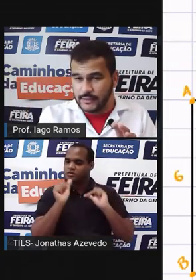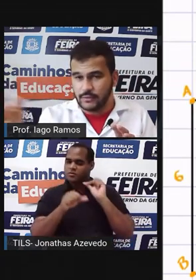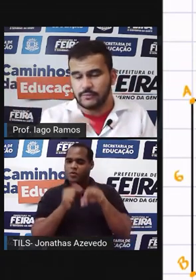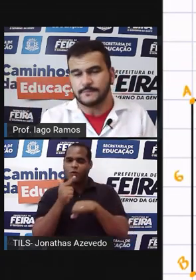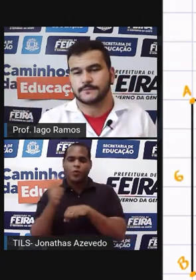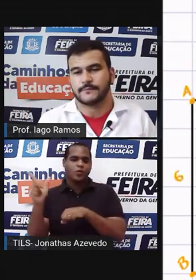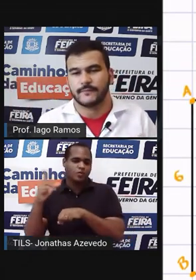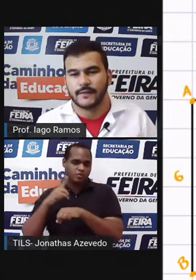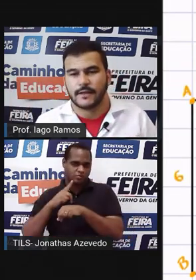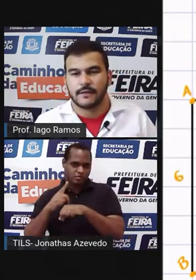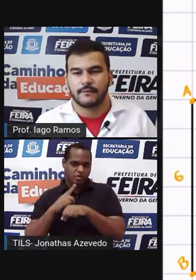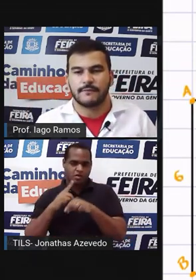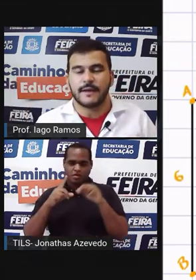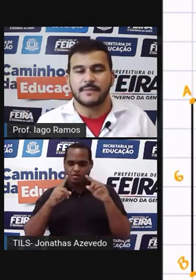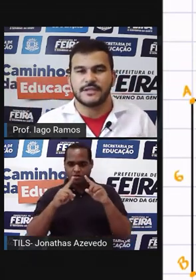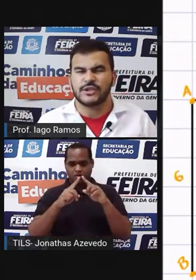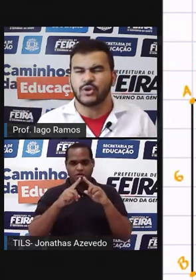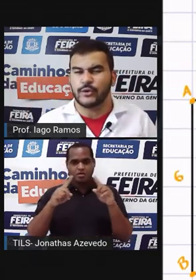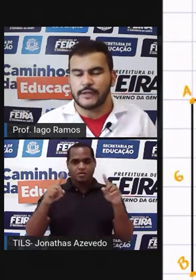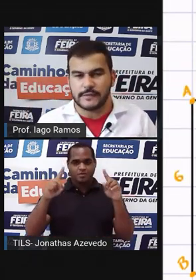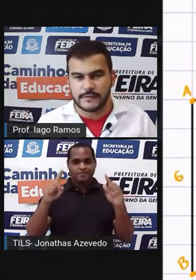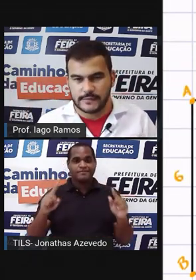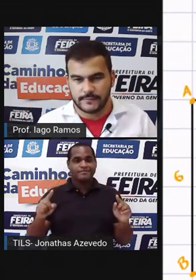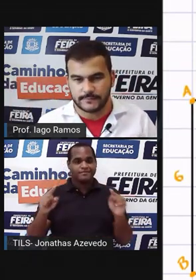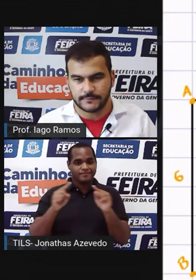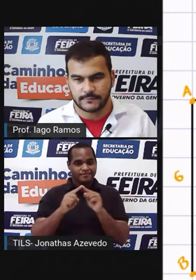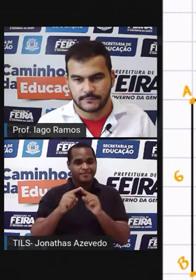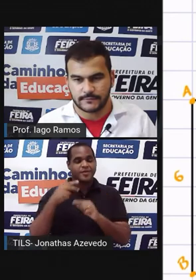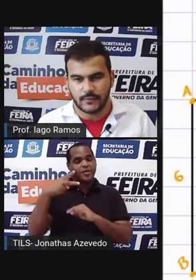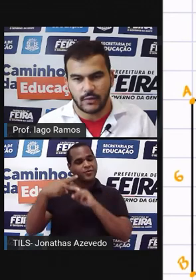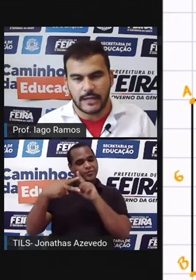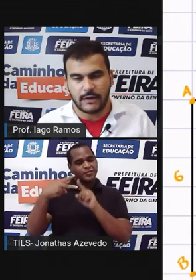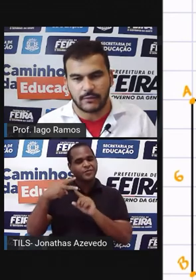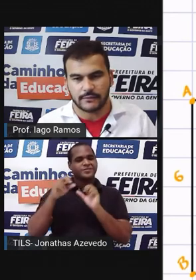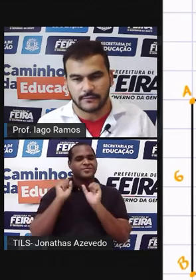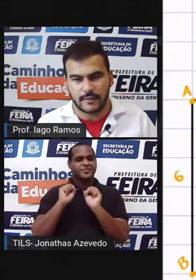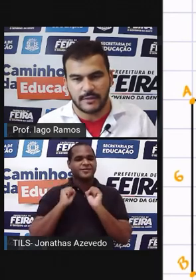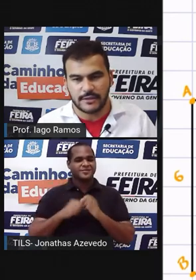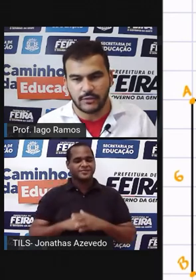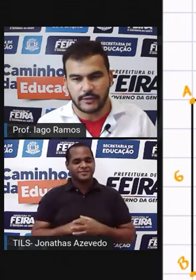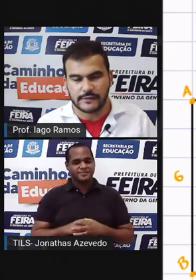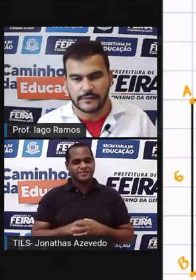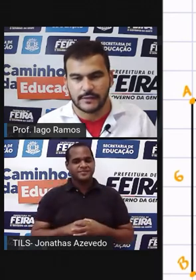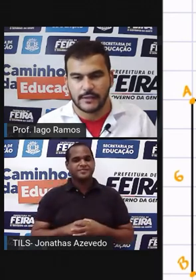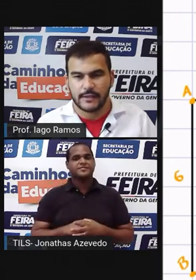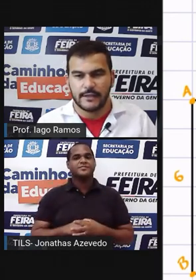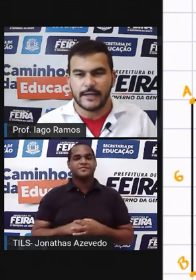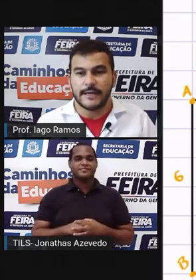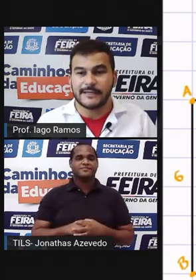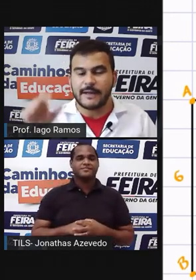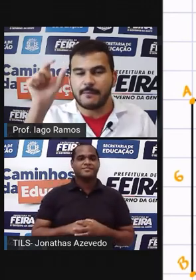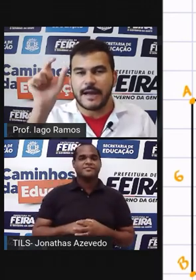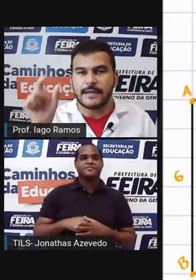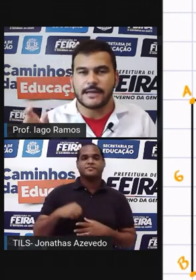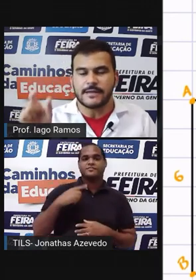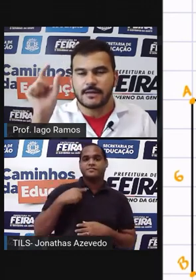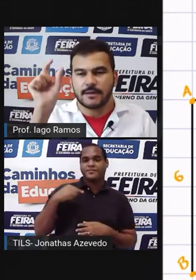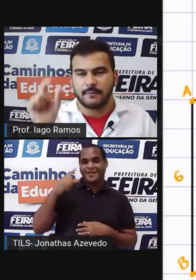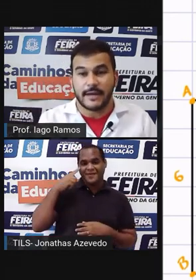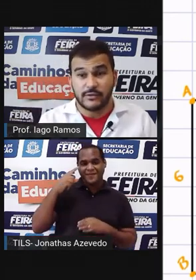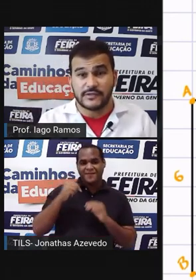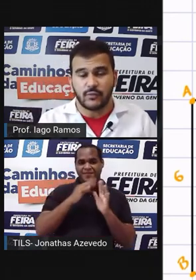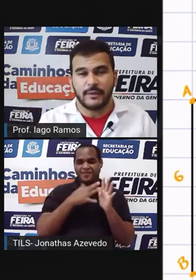outro retângulo vai medir 2. Olha lá, ó, vai medir 2. E aí na